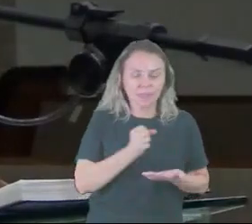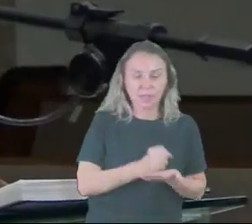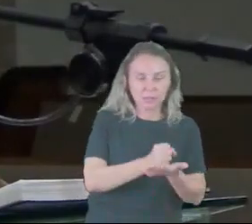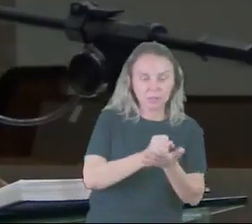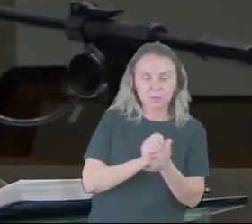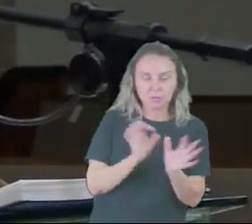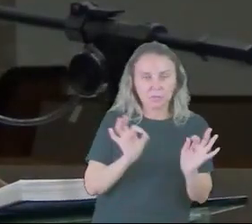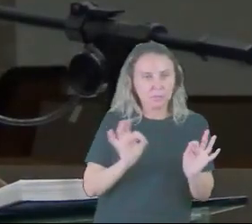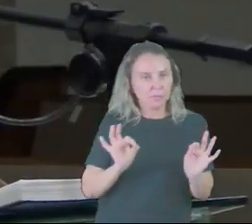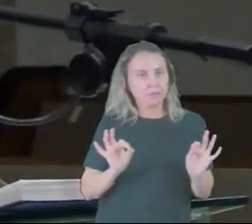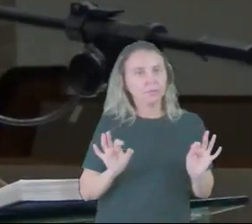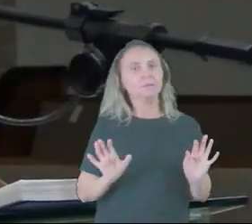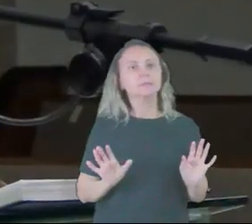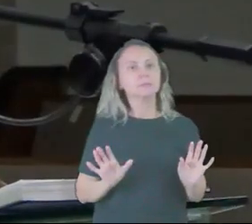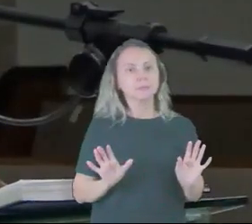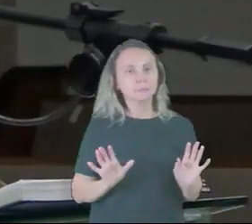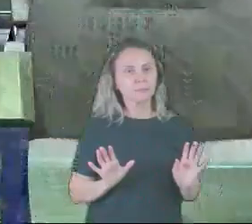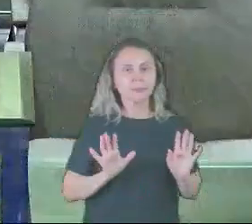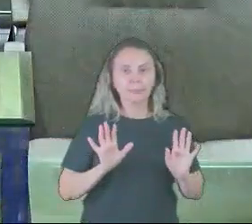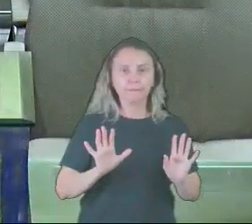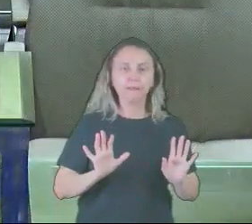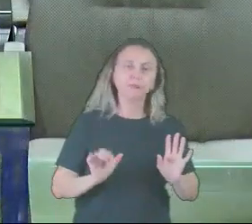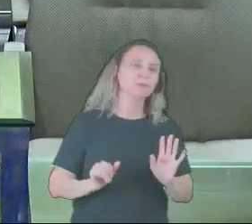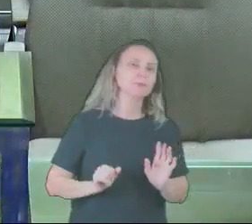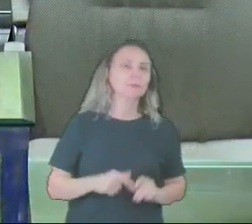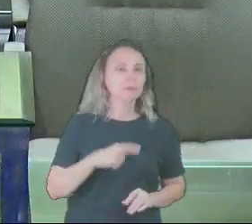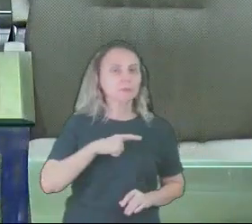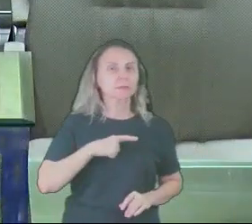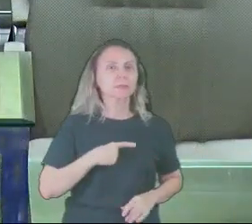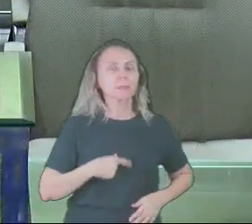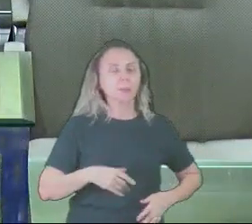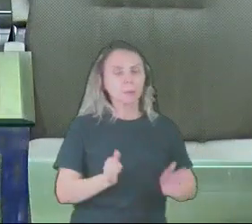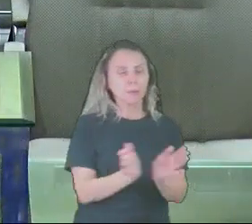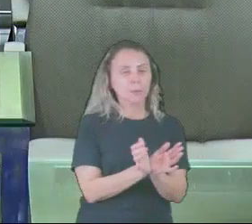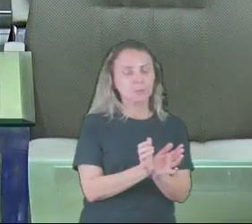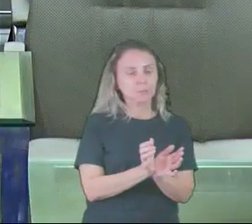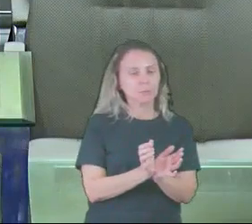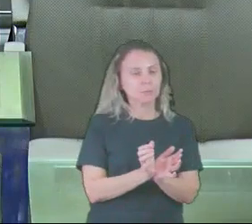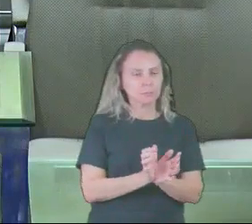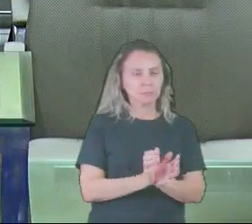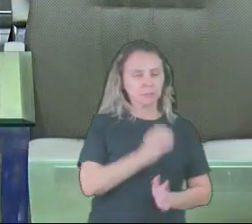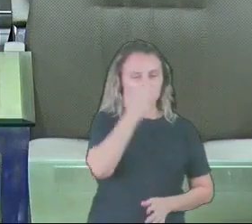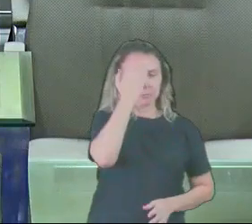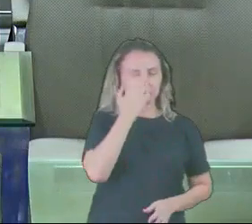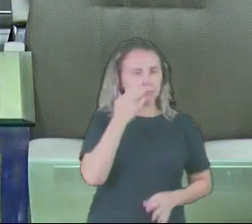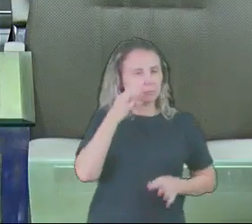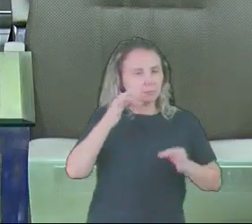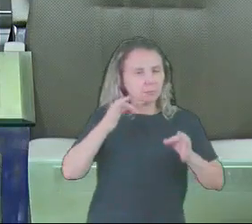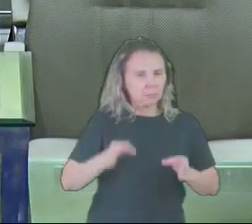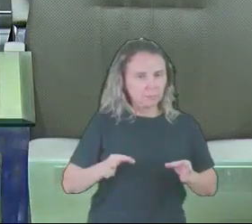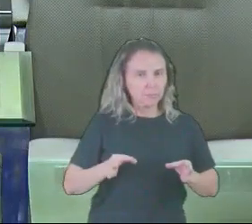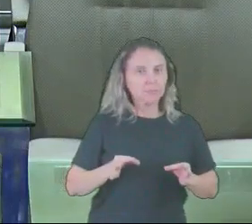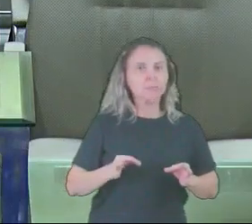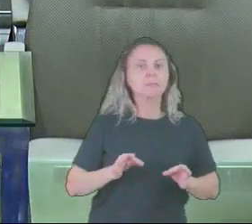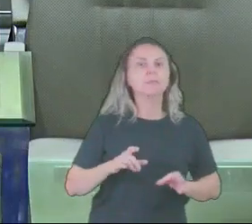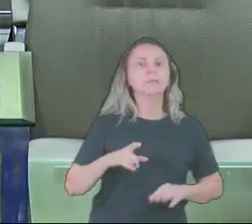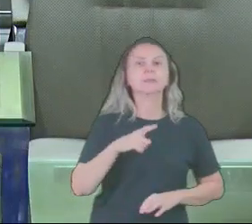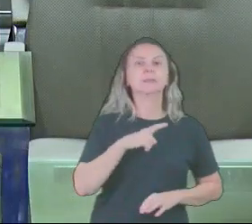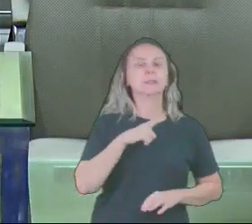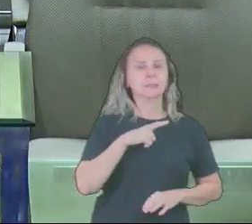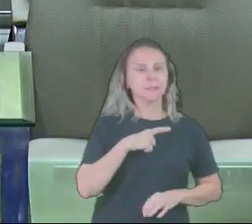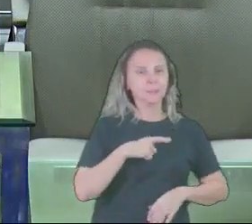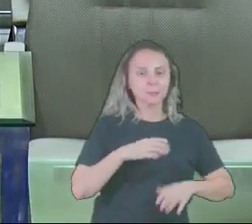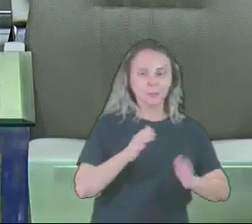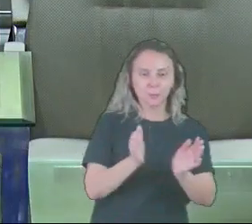grupos a não ser os grupos mais sérios é nós que vivemos neste mundo temos grupo de